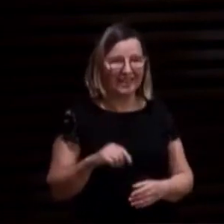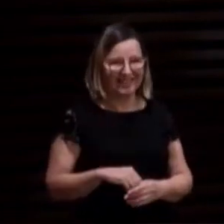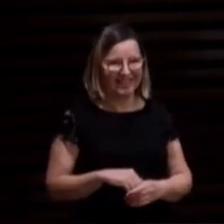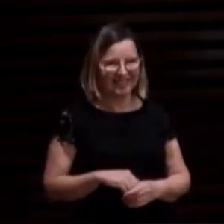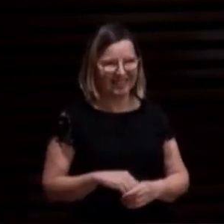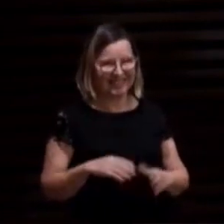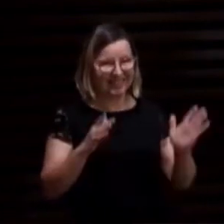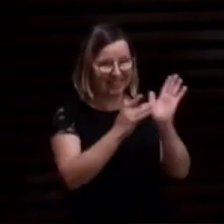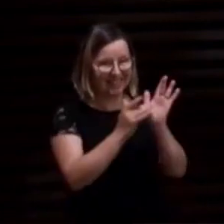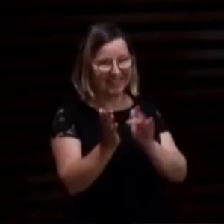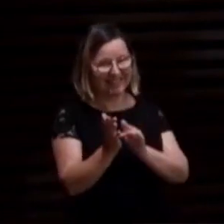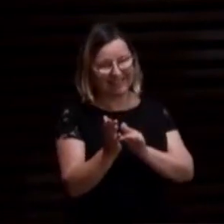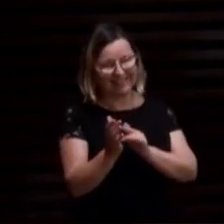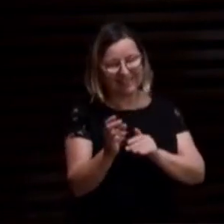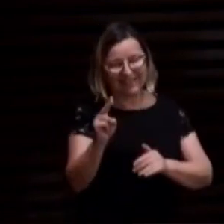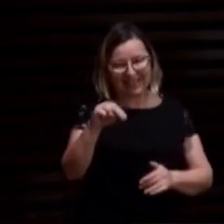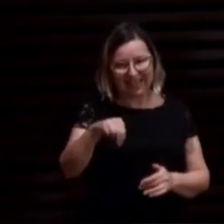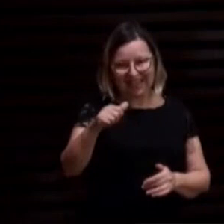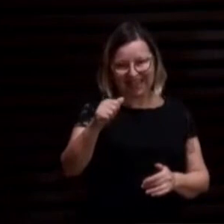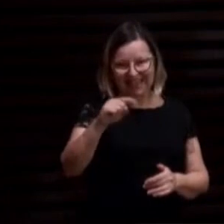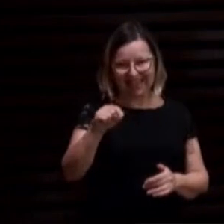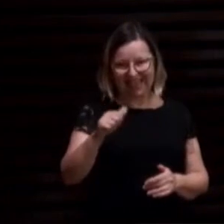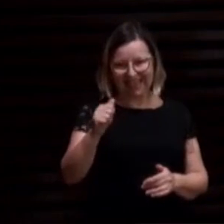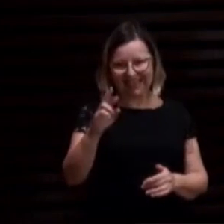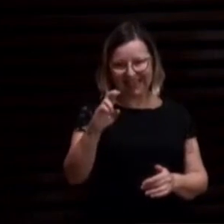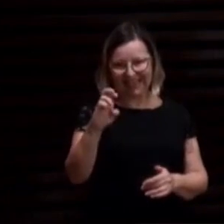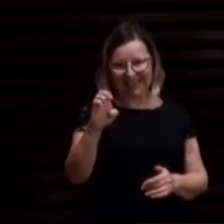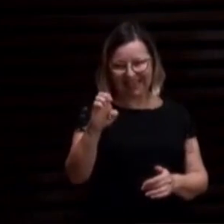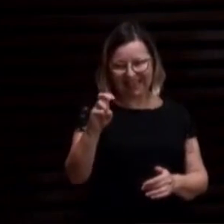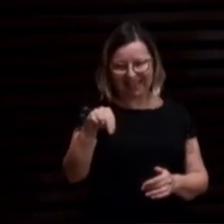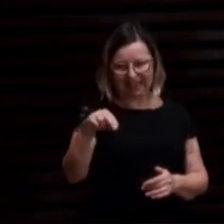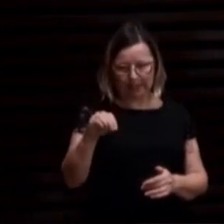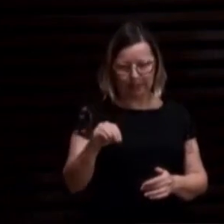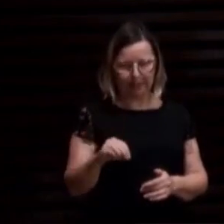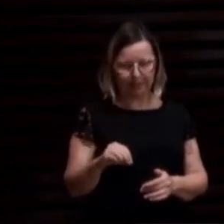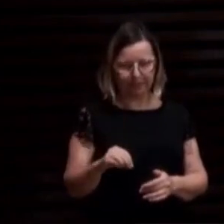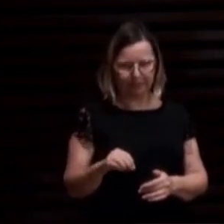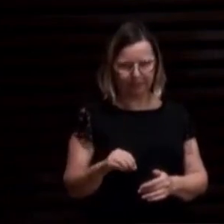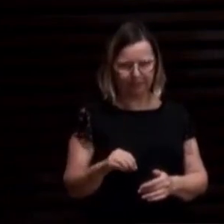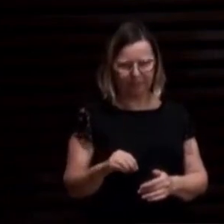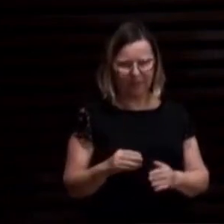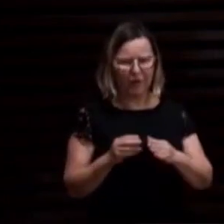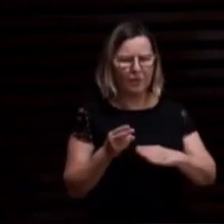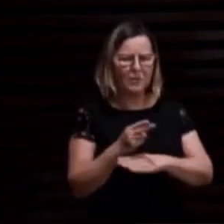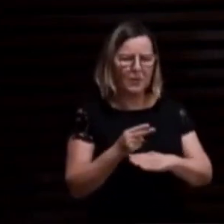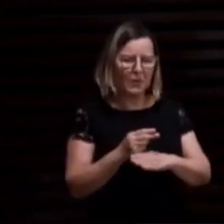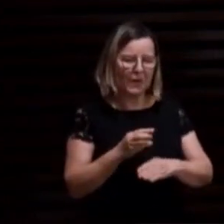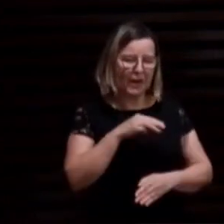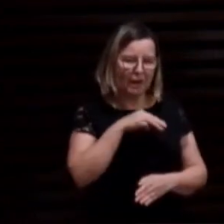Jesus, o Nazareno. Você me acha aí o texto de Mateus